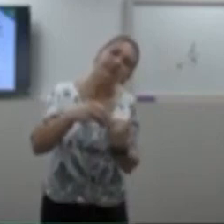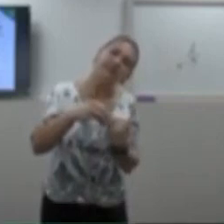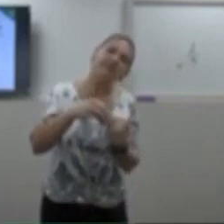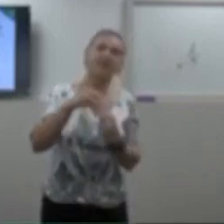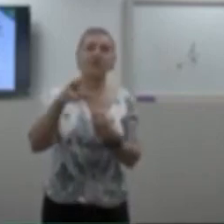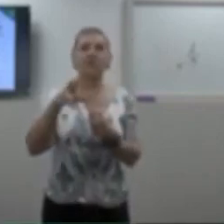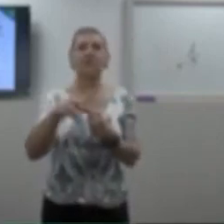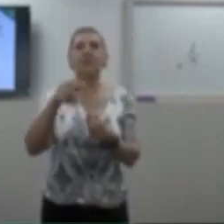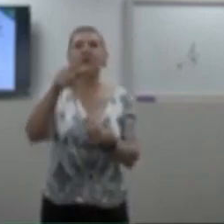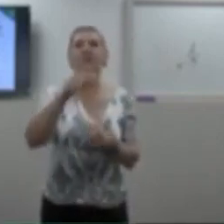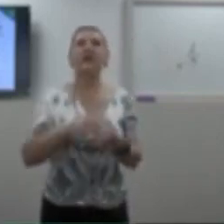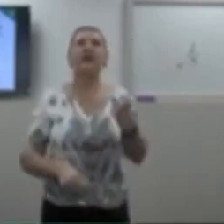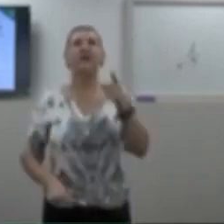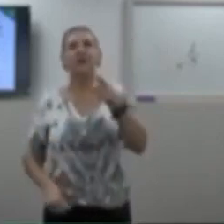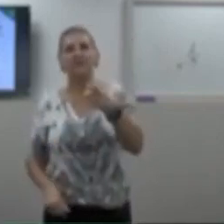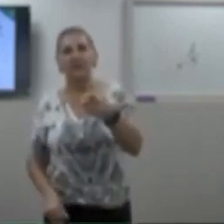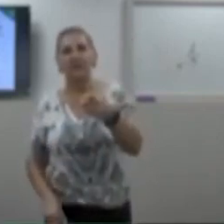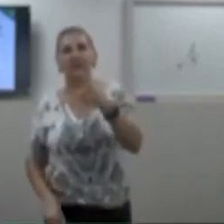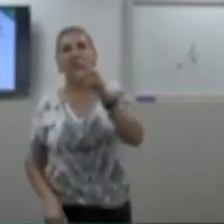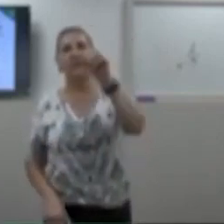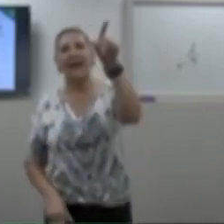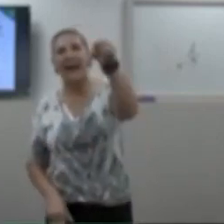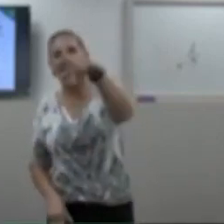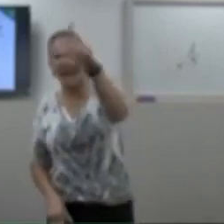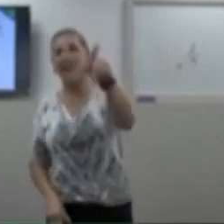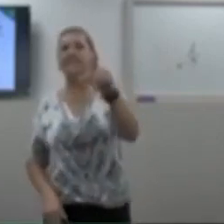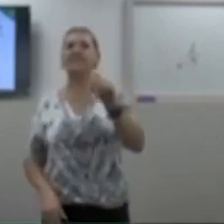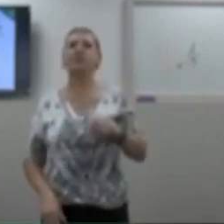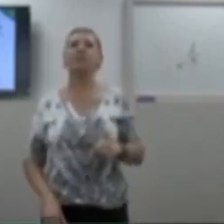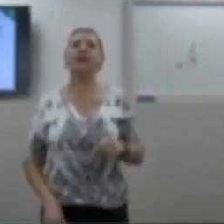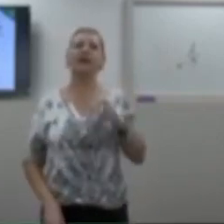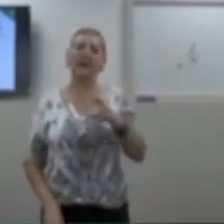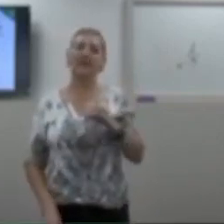monte de linhas que nós vamos dar um nome e nós temos, então,